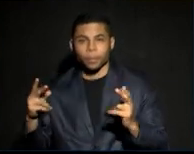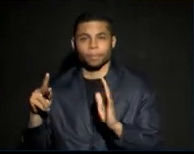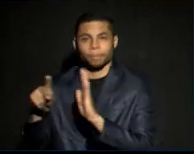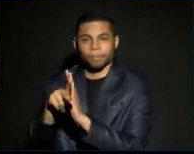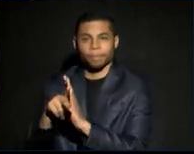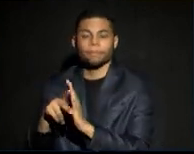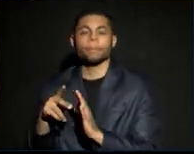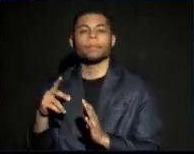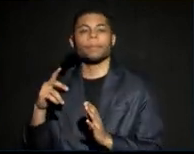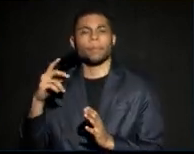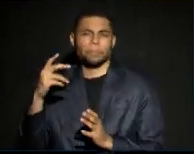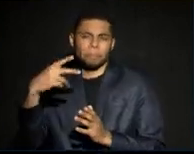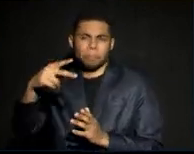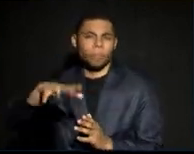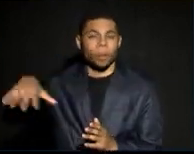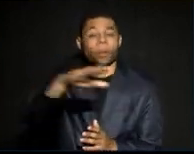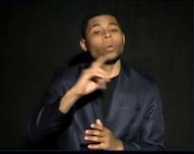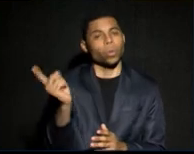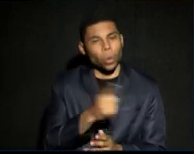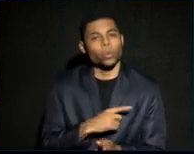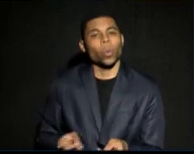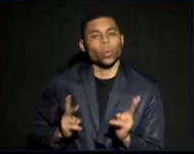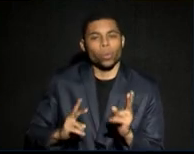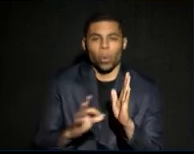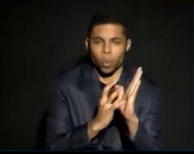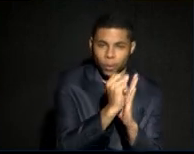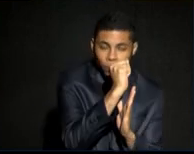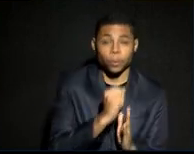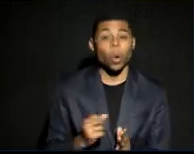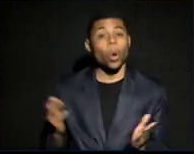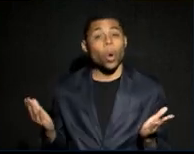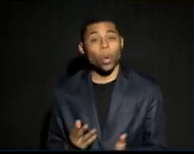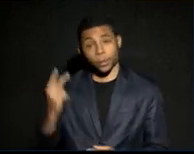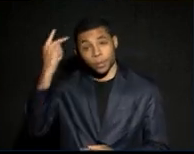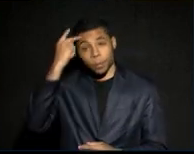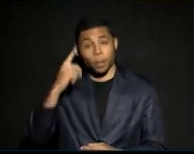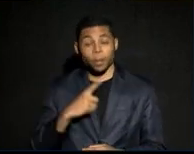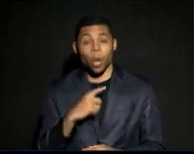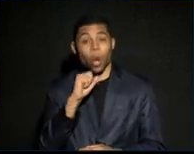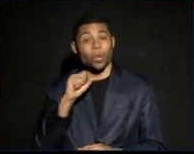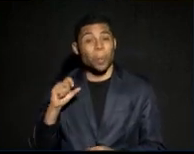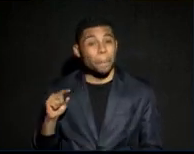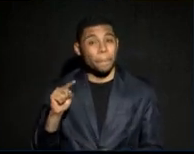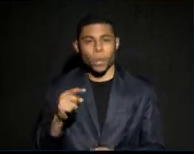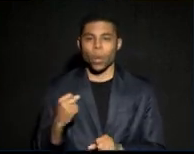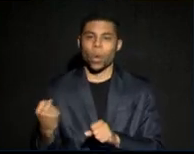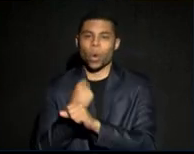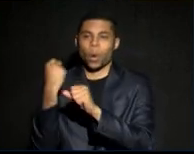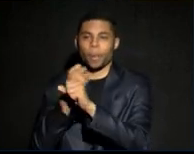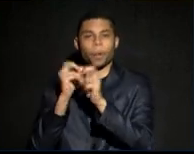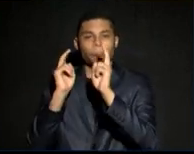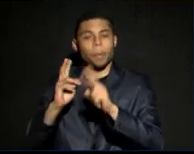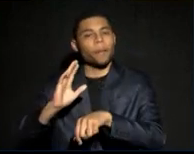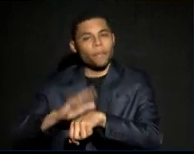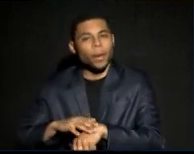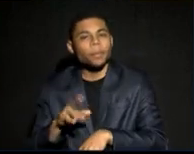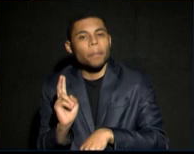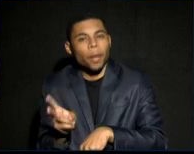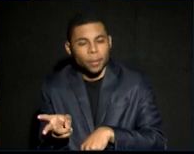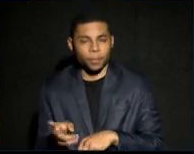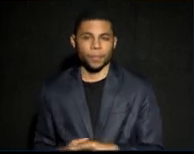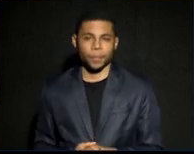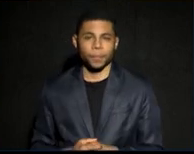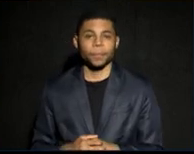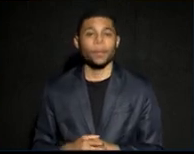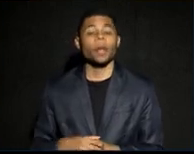estrutural daquilo que é conjuntural não estão avançando nas contratações hoje São Paulo tem oito mil obras e infraestrutura sendo feitas ao mesmo